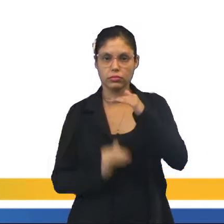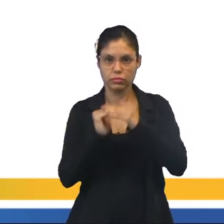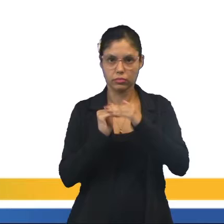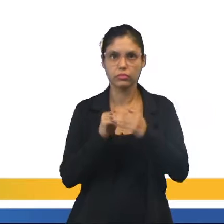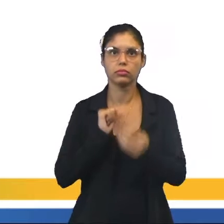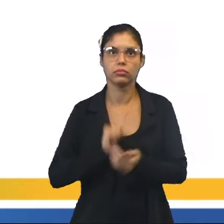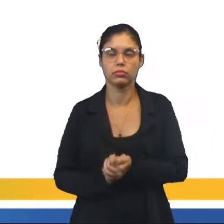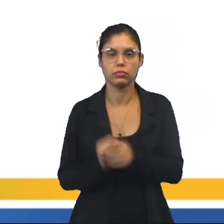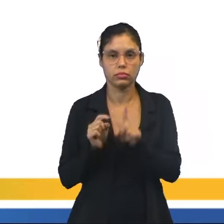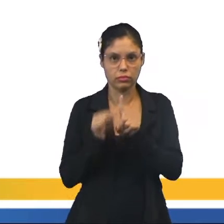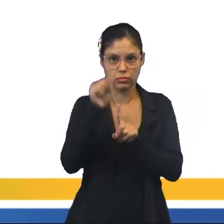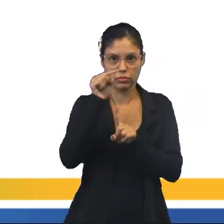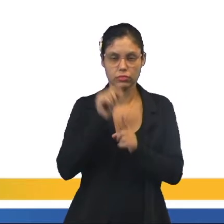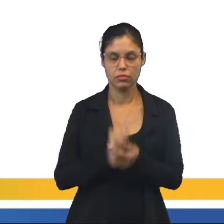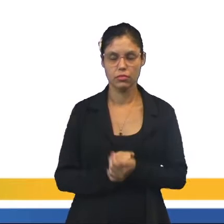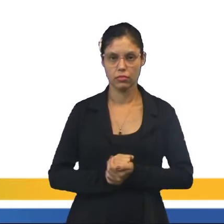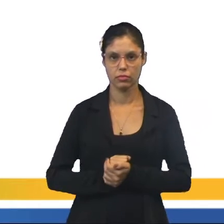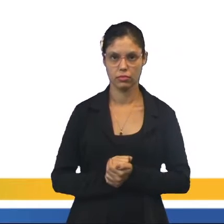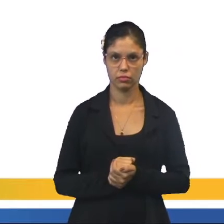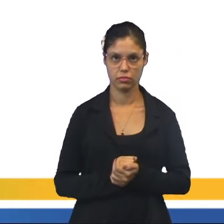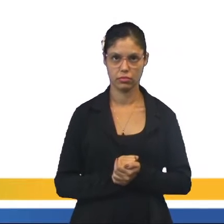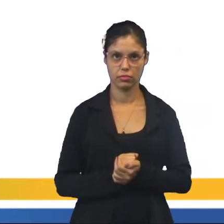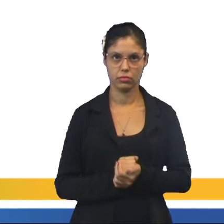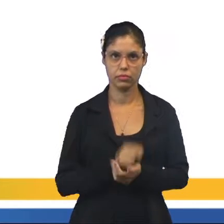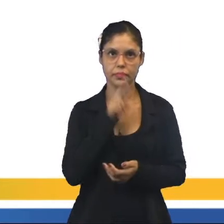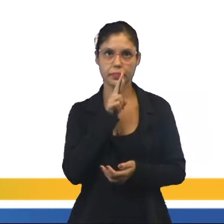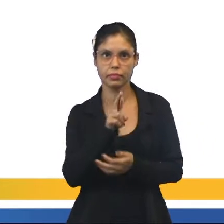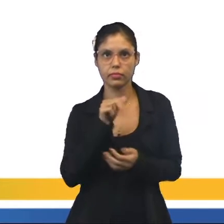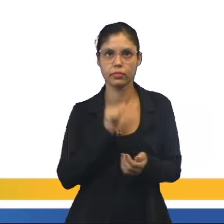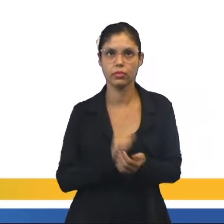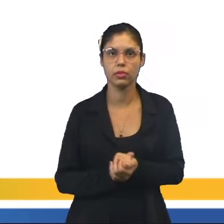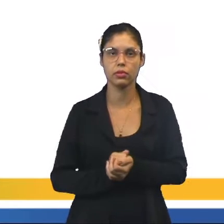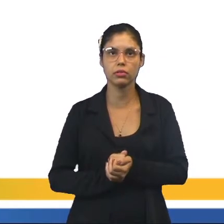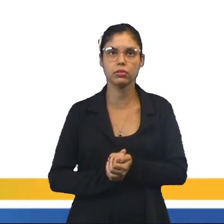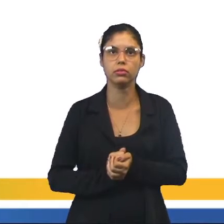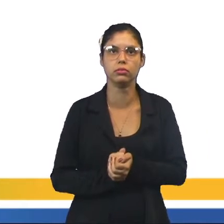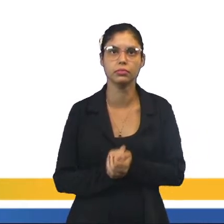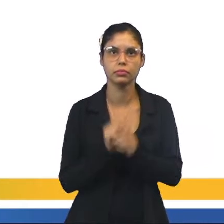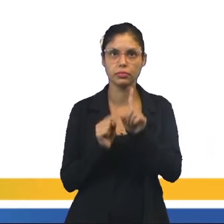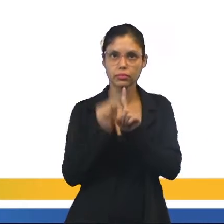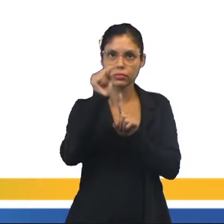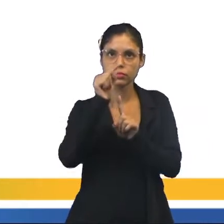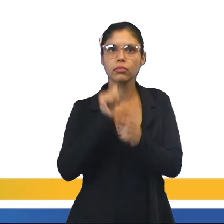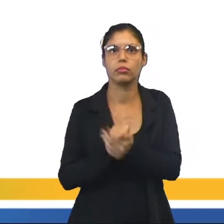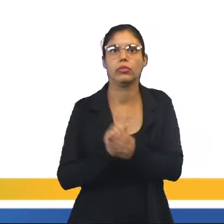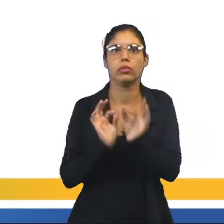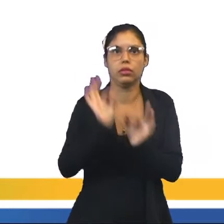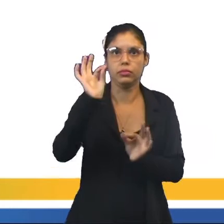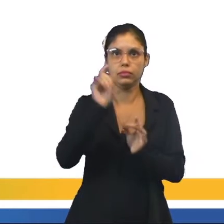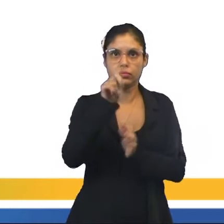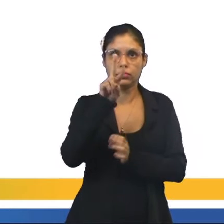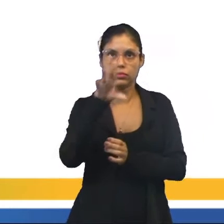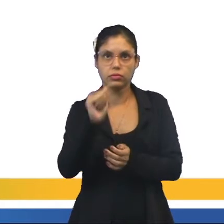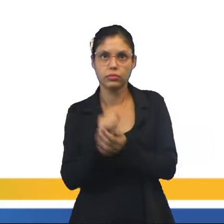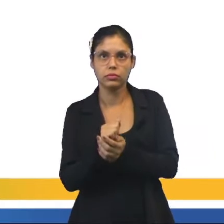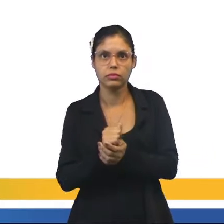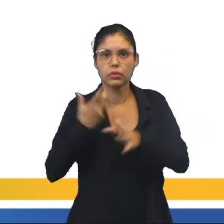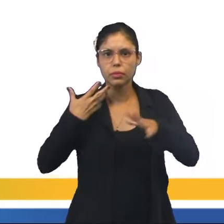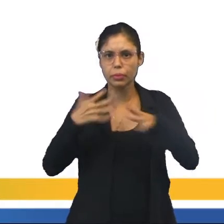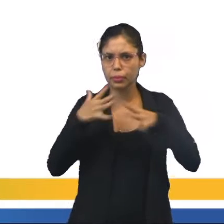pressão ou temperatura. Então vamos à resposta. A temperatura mede o